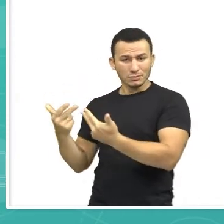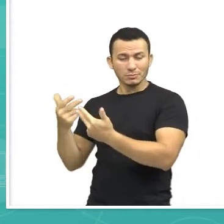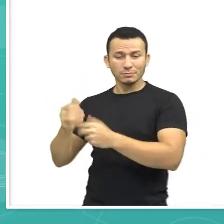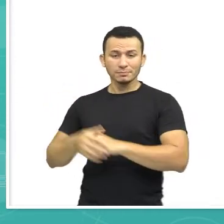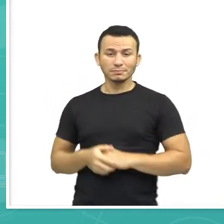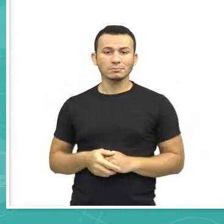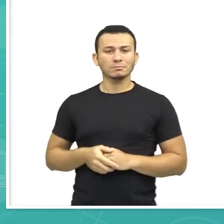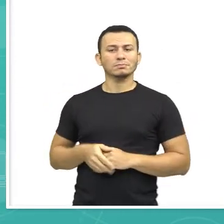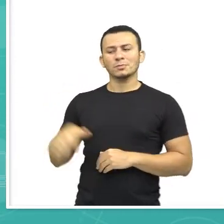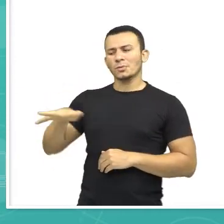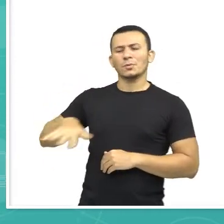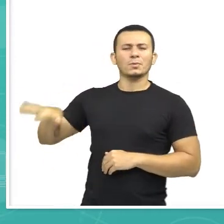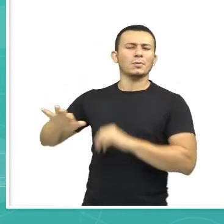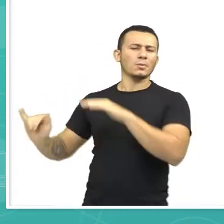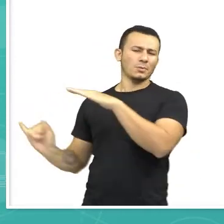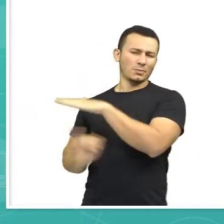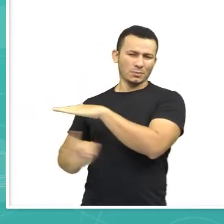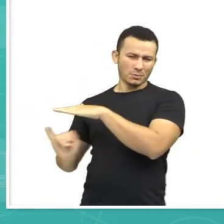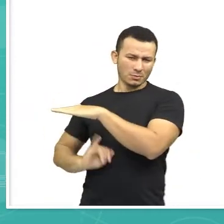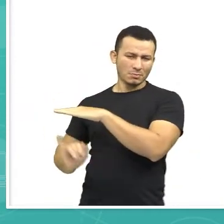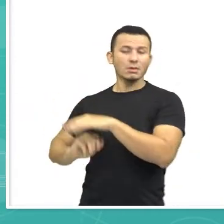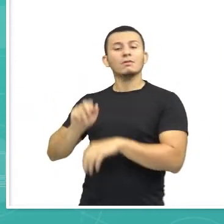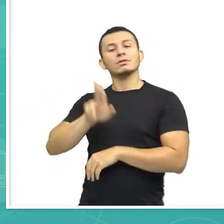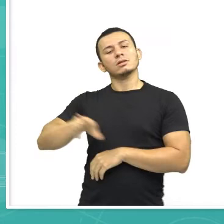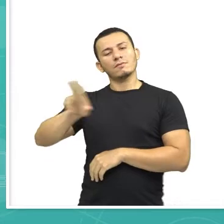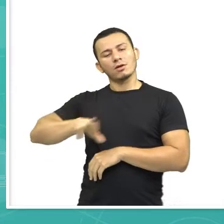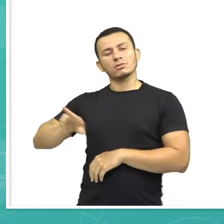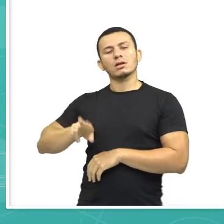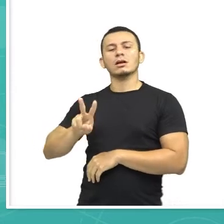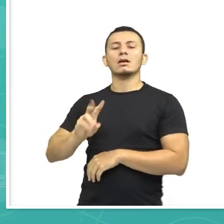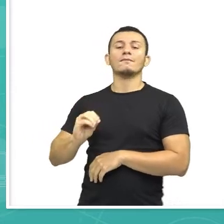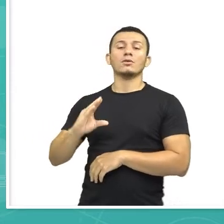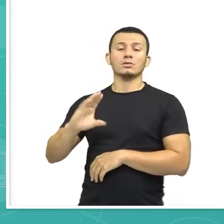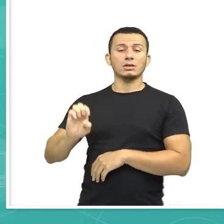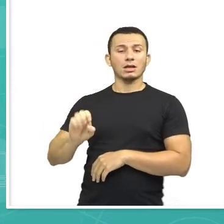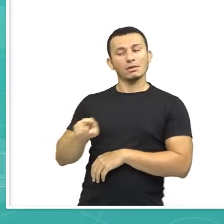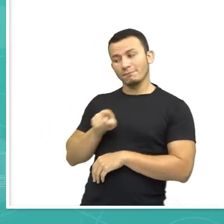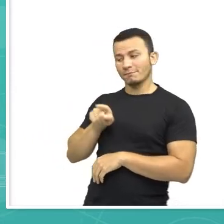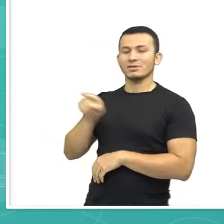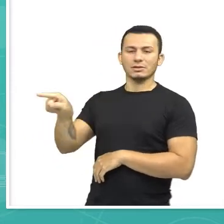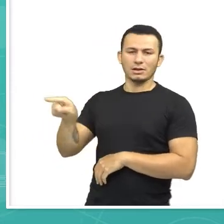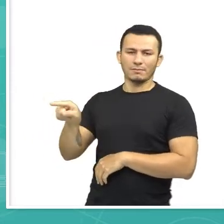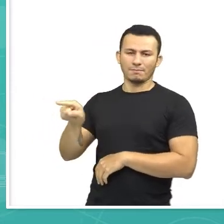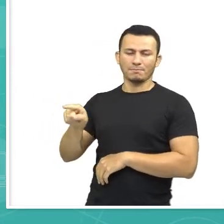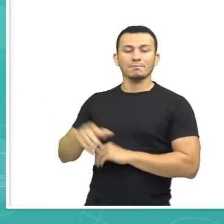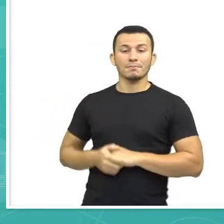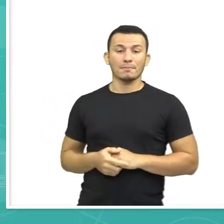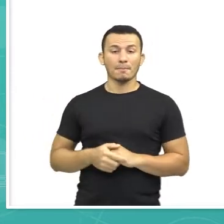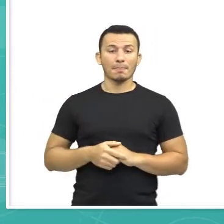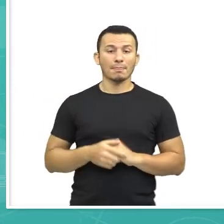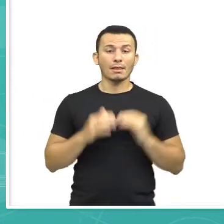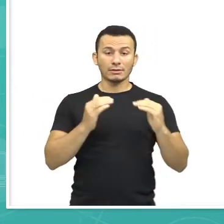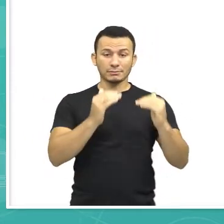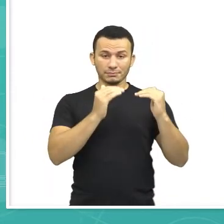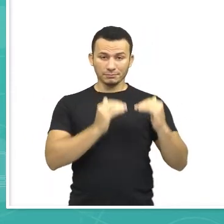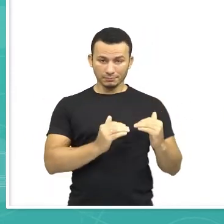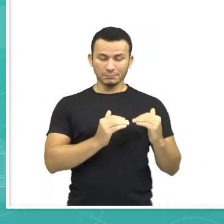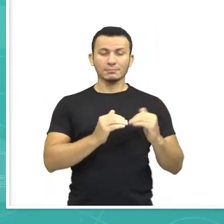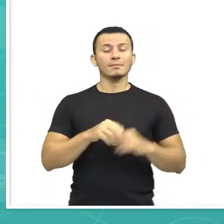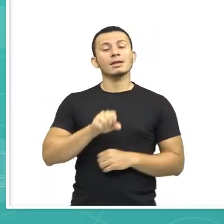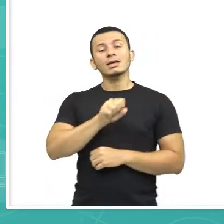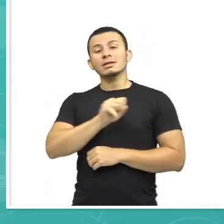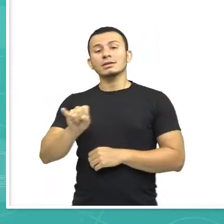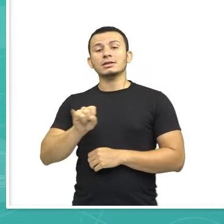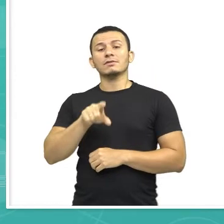no ambiente informal, você vai utilizar esse pronome de tratamento, o você. Muito bem. Agora, se você for